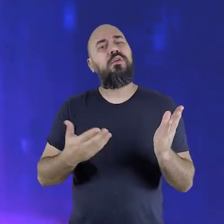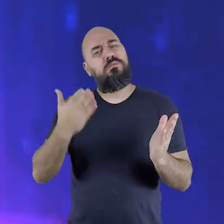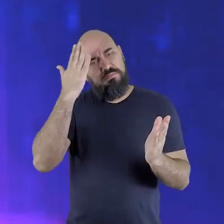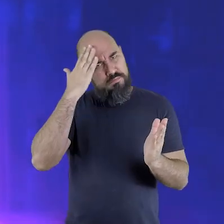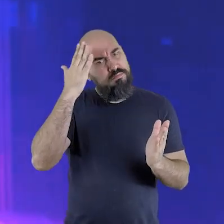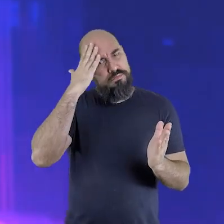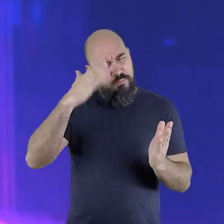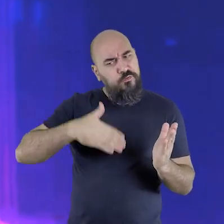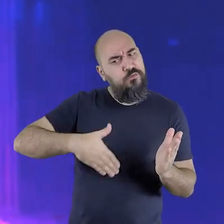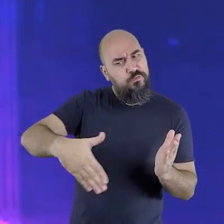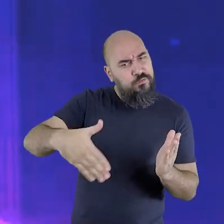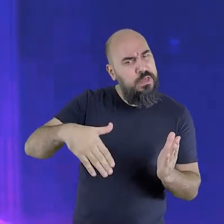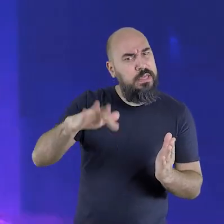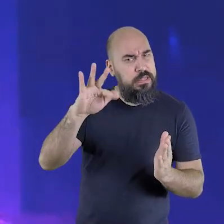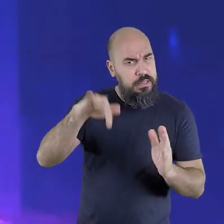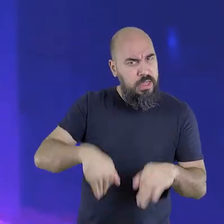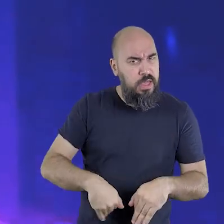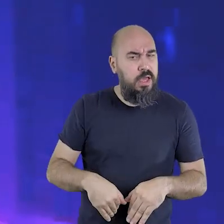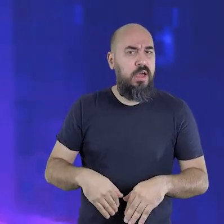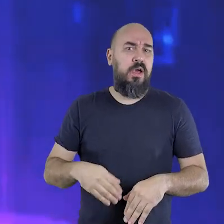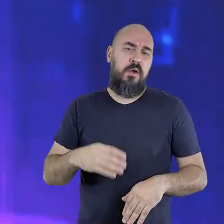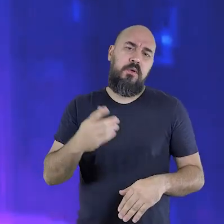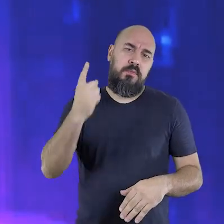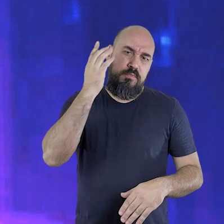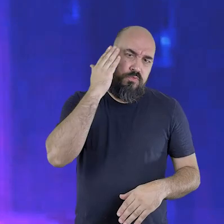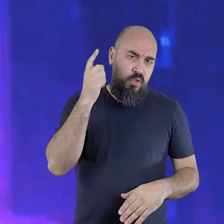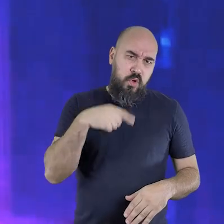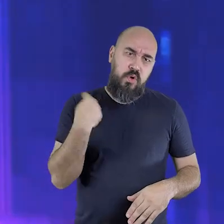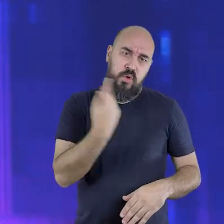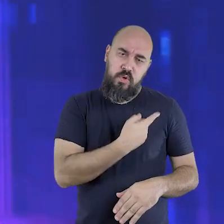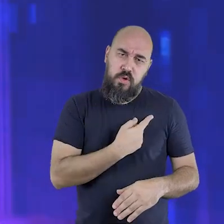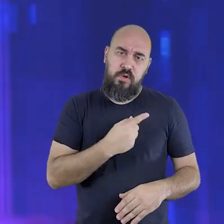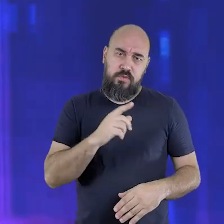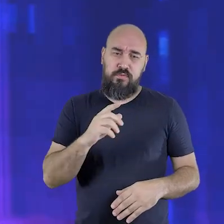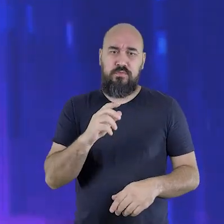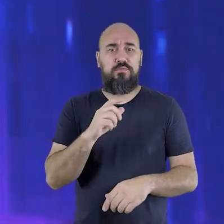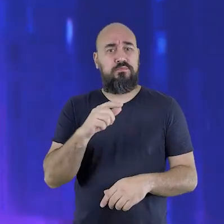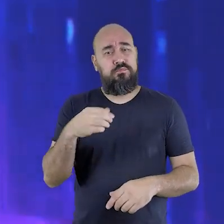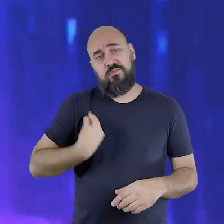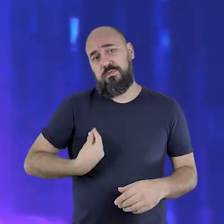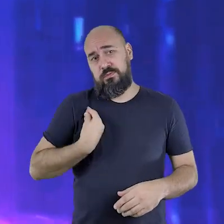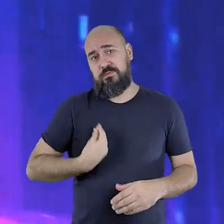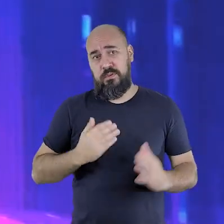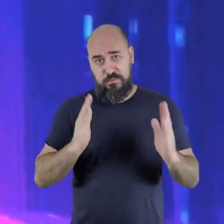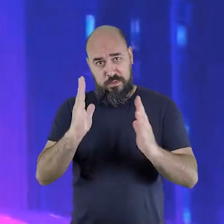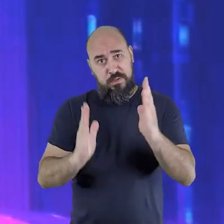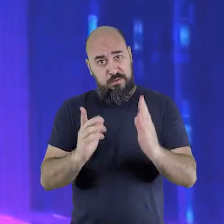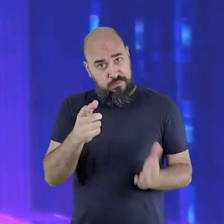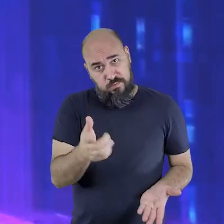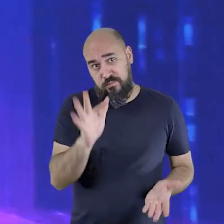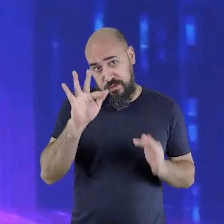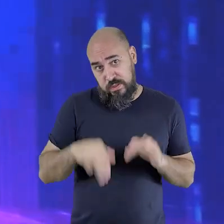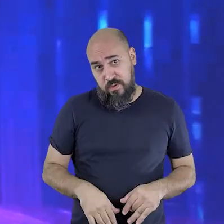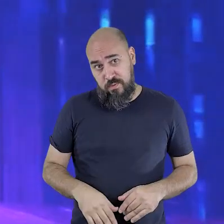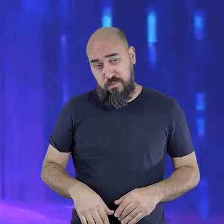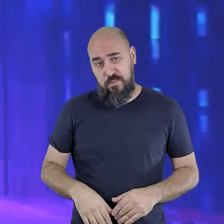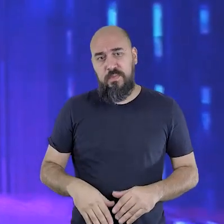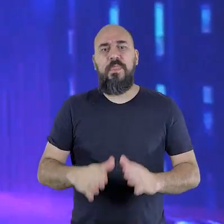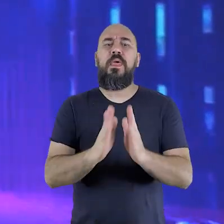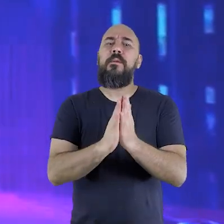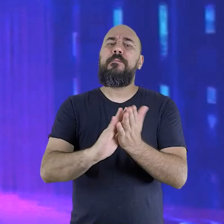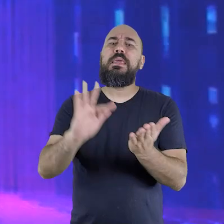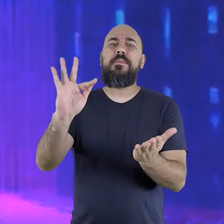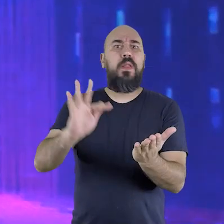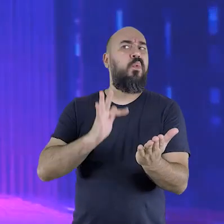nos momentos finais da história, que são os dias dos quais nós estamos vivendo. O programa é a Arena do Futuro. Arena